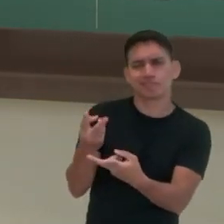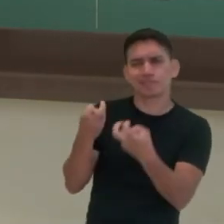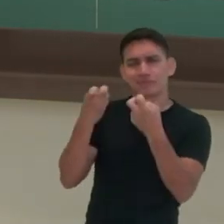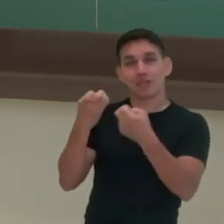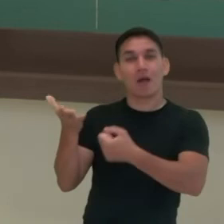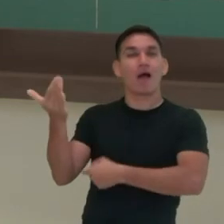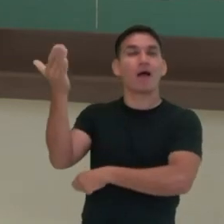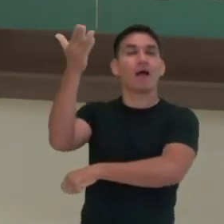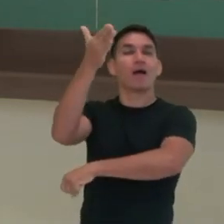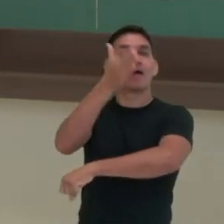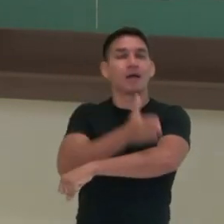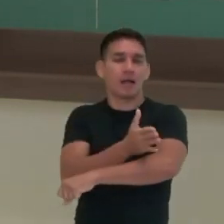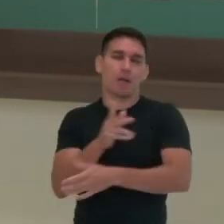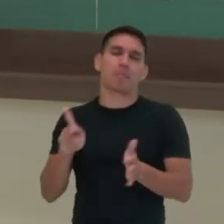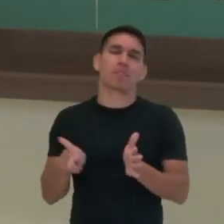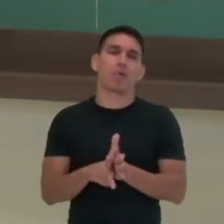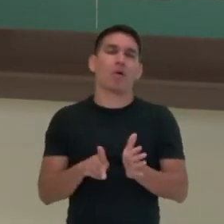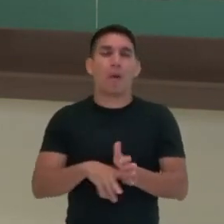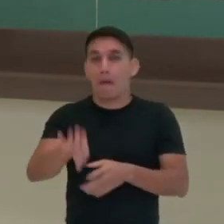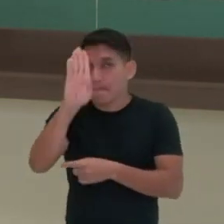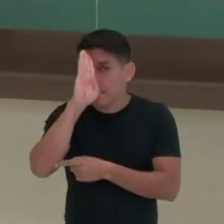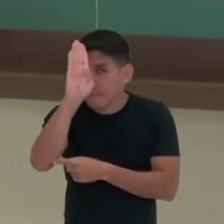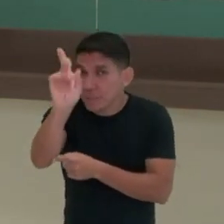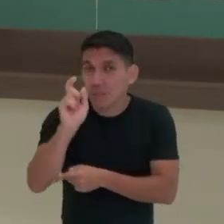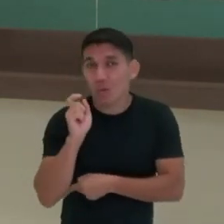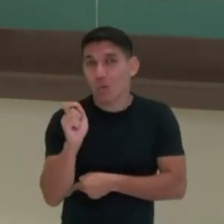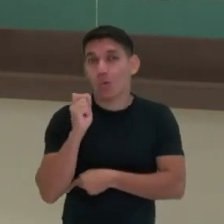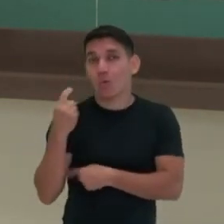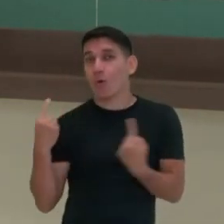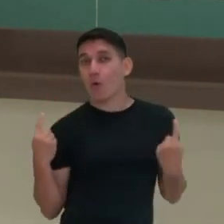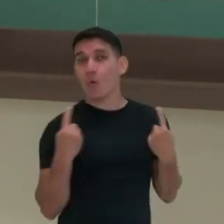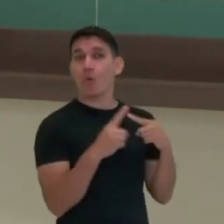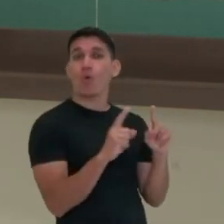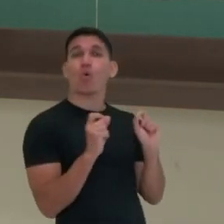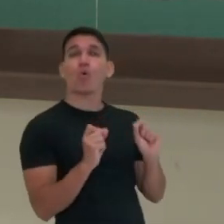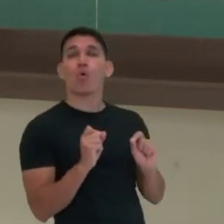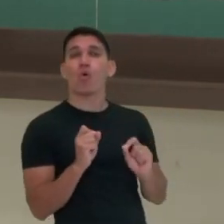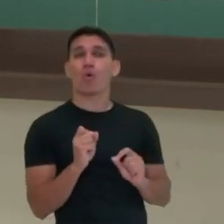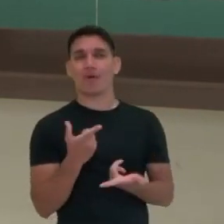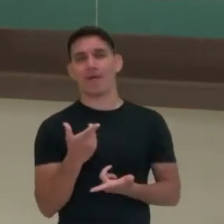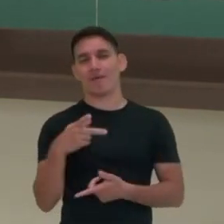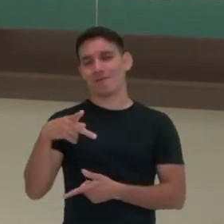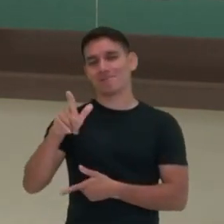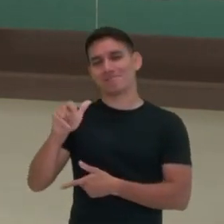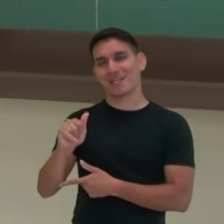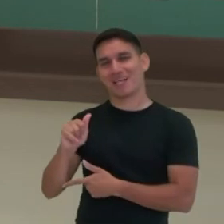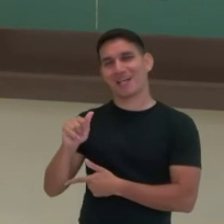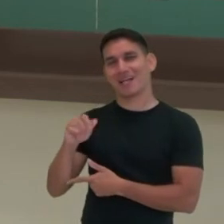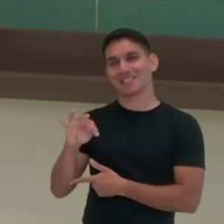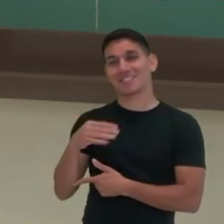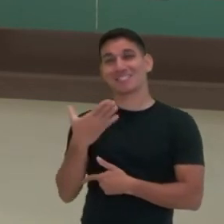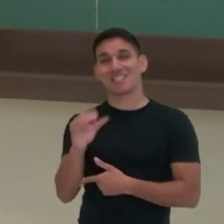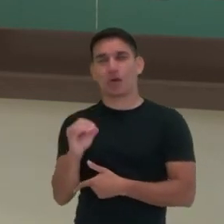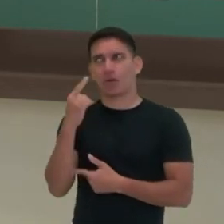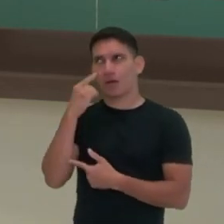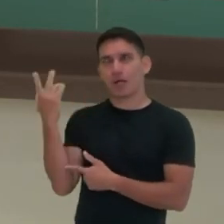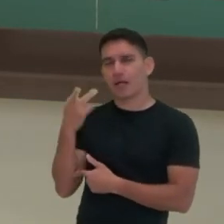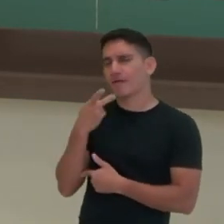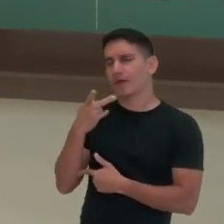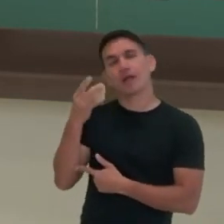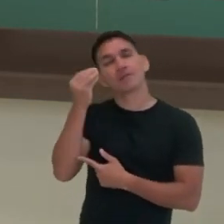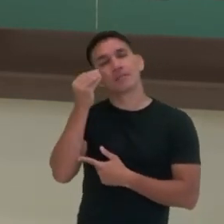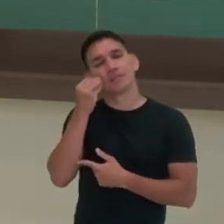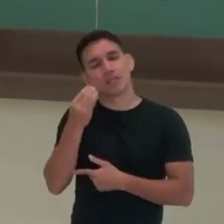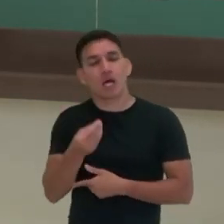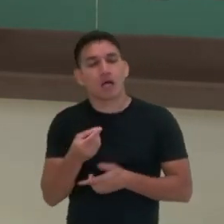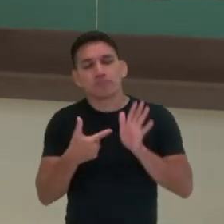na Antiguidade Clássica, principalmente se opondo a Platão. Em sua obra, Baumgarten procurou